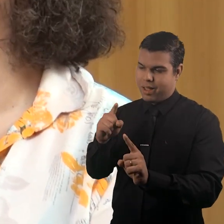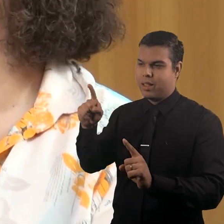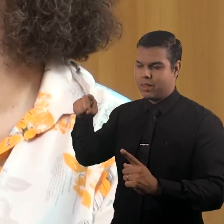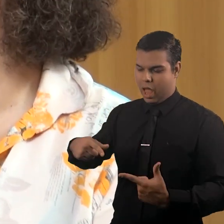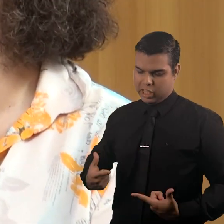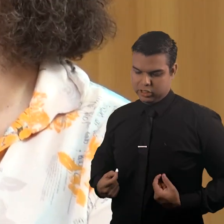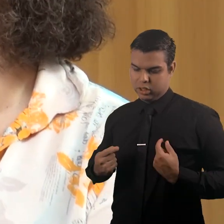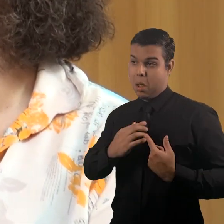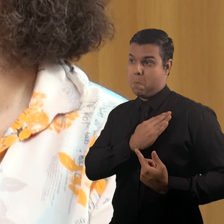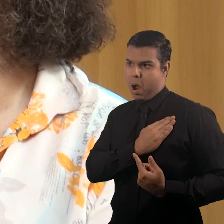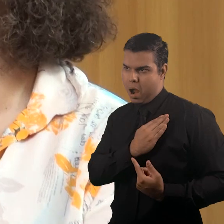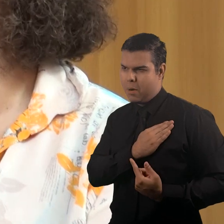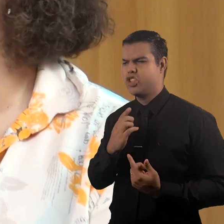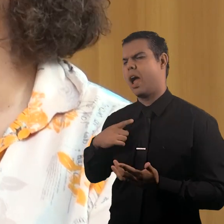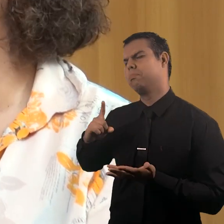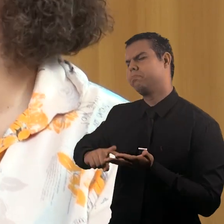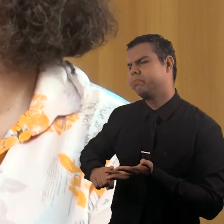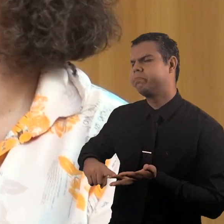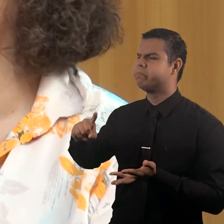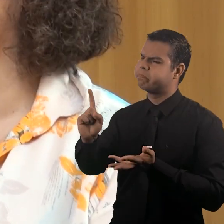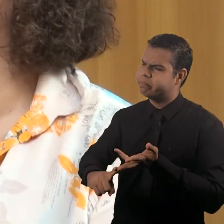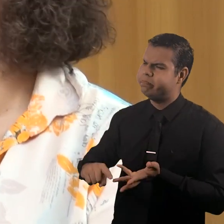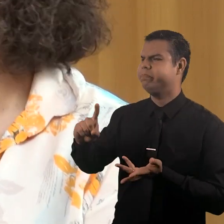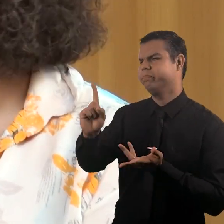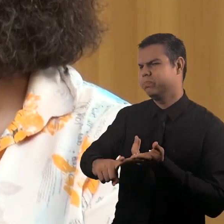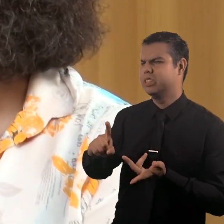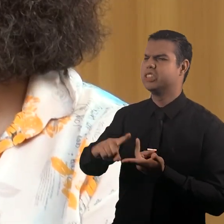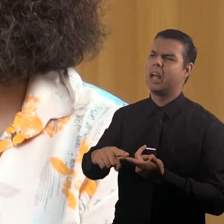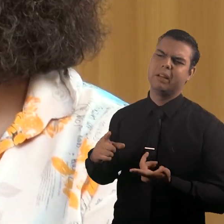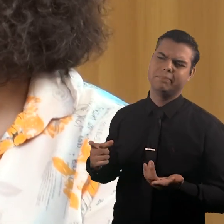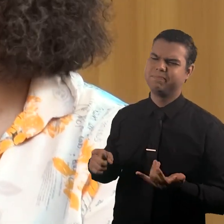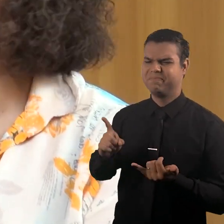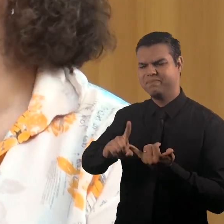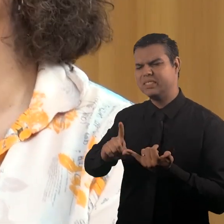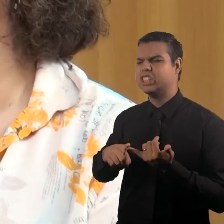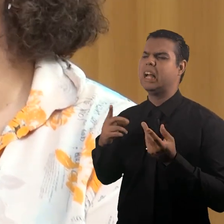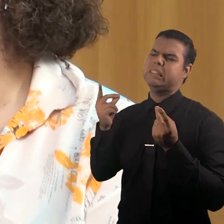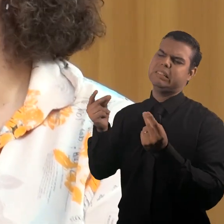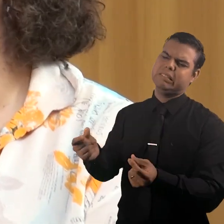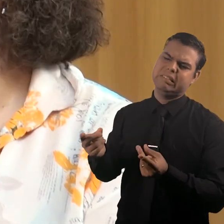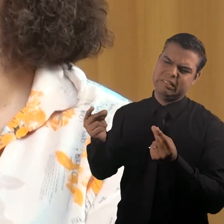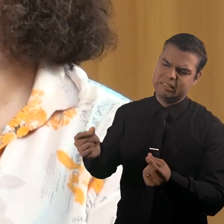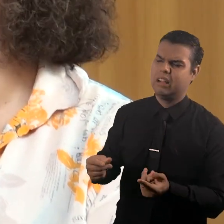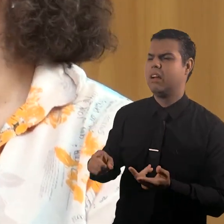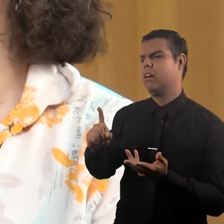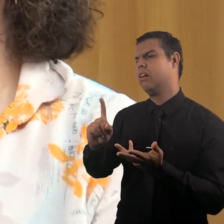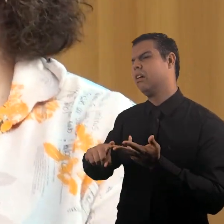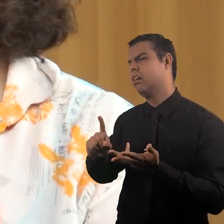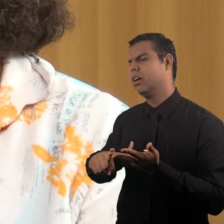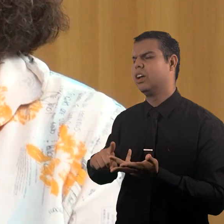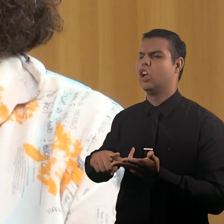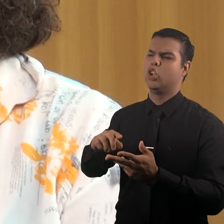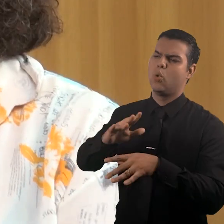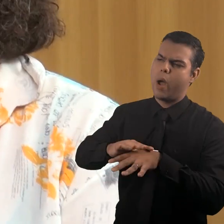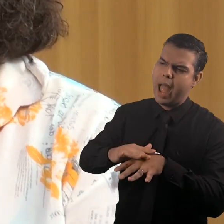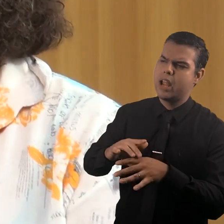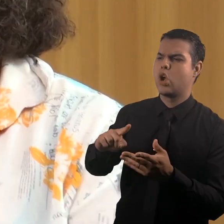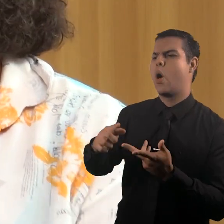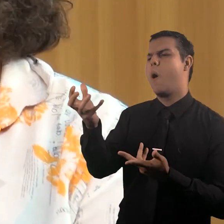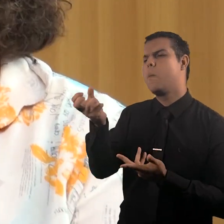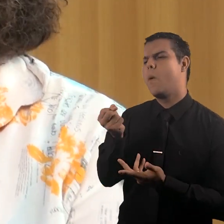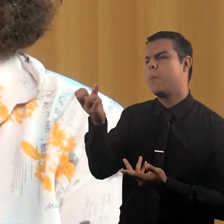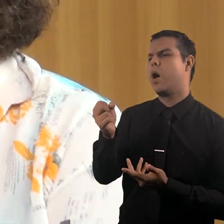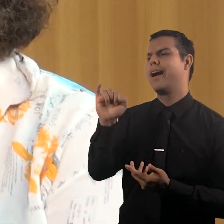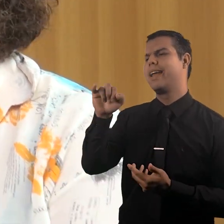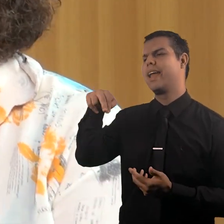pelo diagnóstico do câncer de mama e ela já cumpriu todas as etapas, né? E aí ela já ficou lá um tempão, já ficou